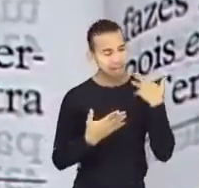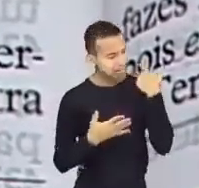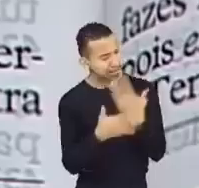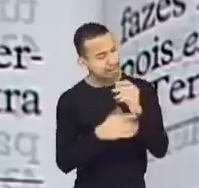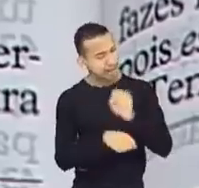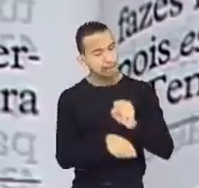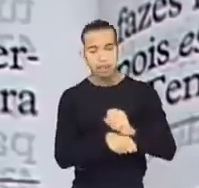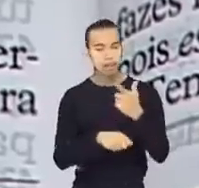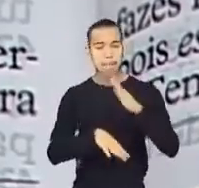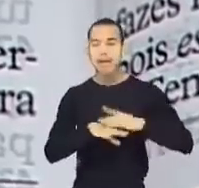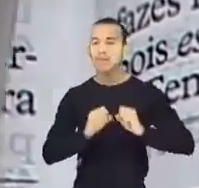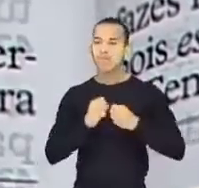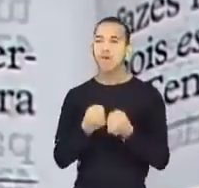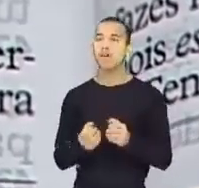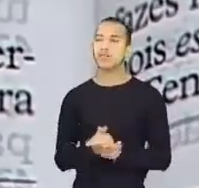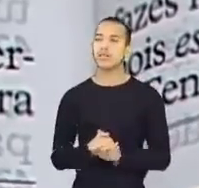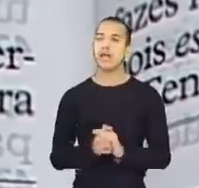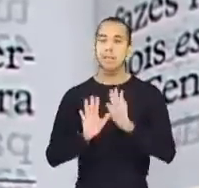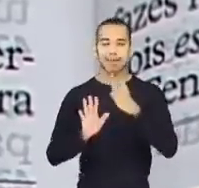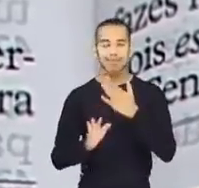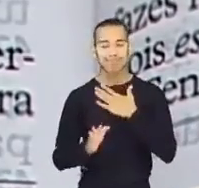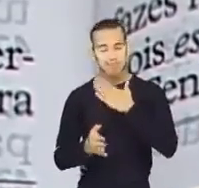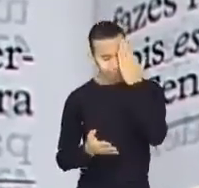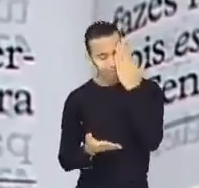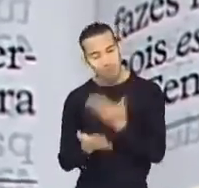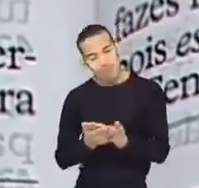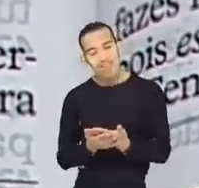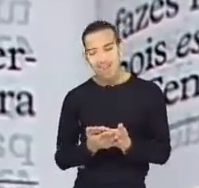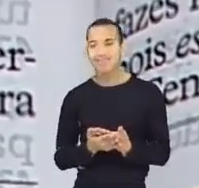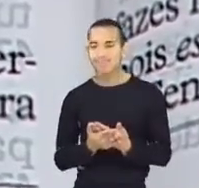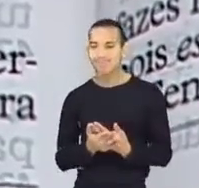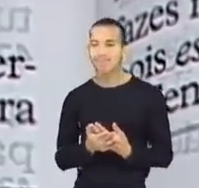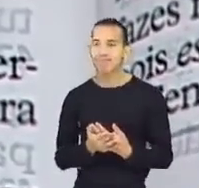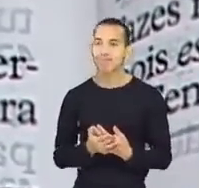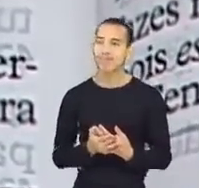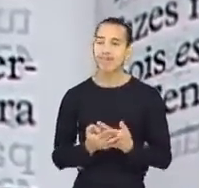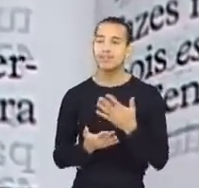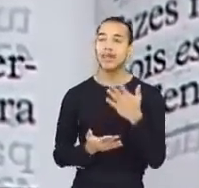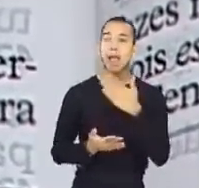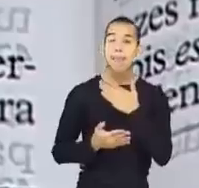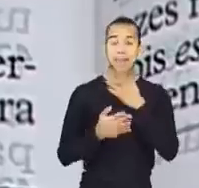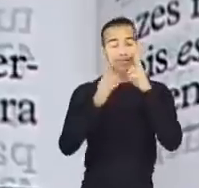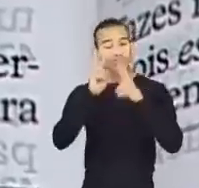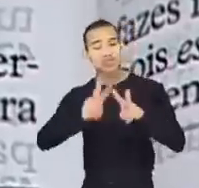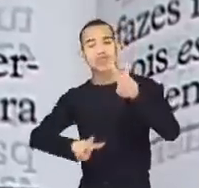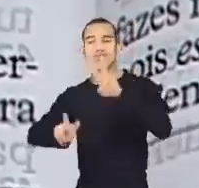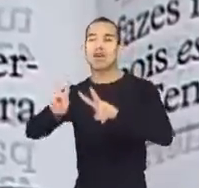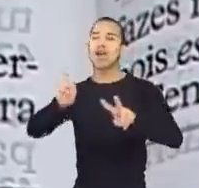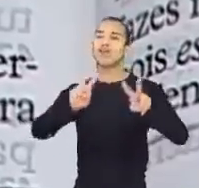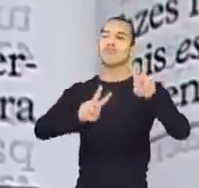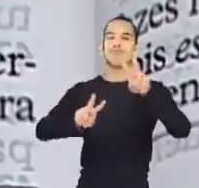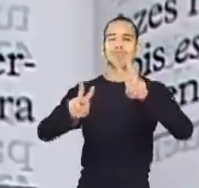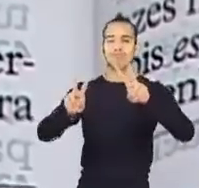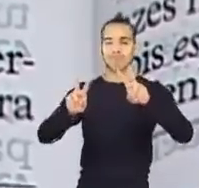perdeu as forças, mas confiei na tua palavra. Os meus olhos